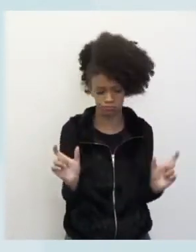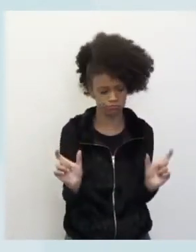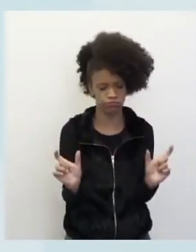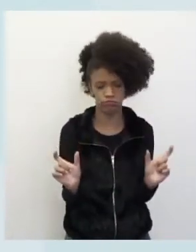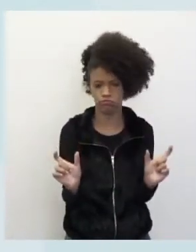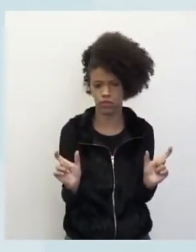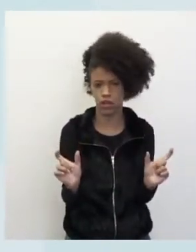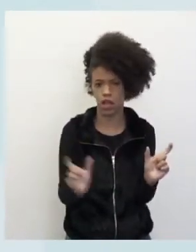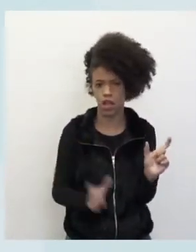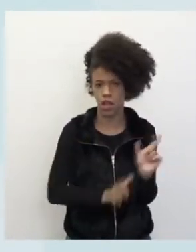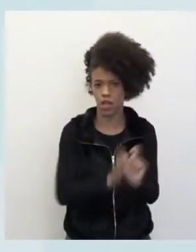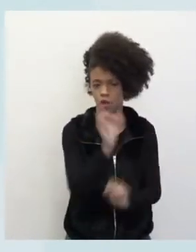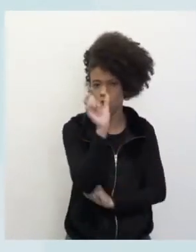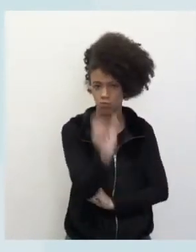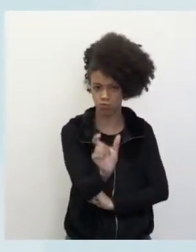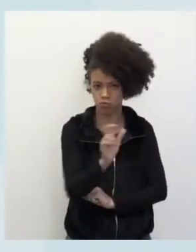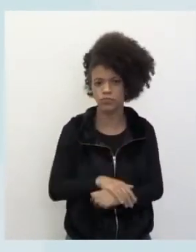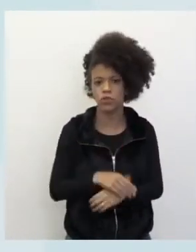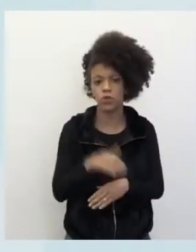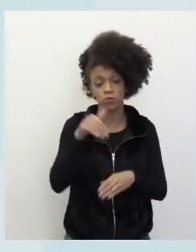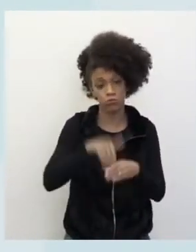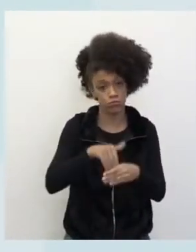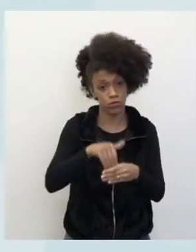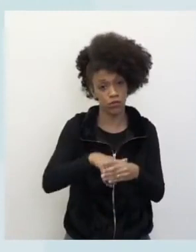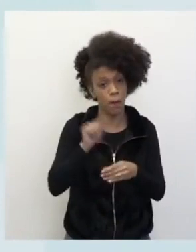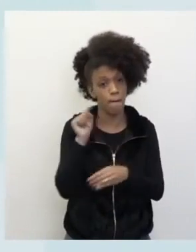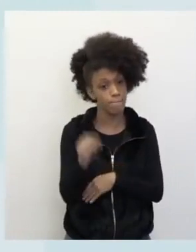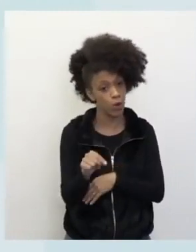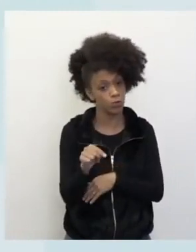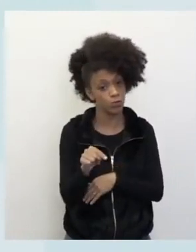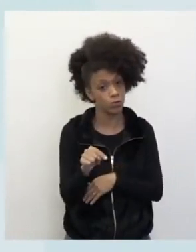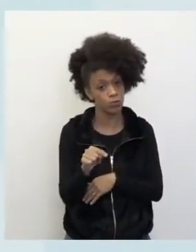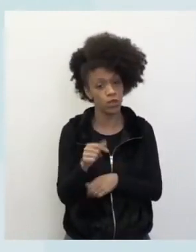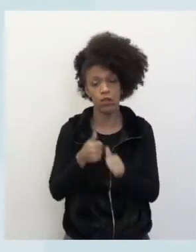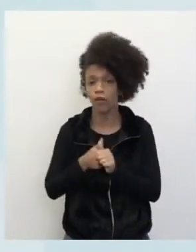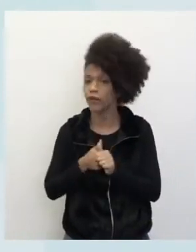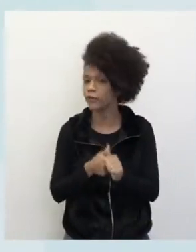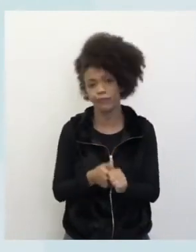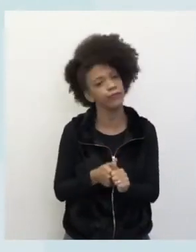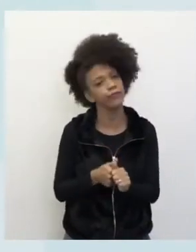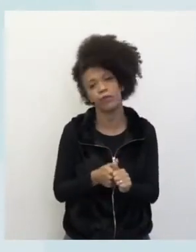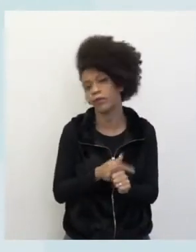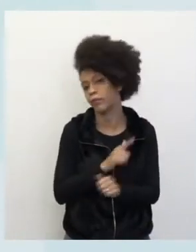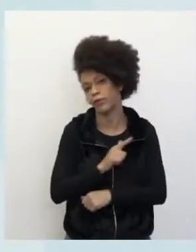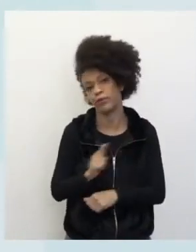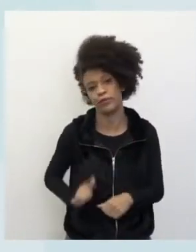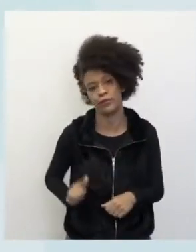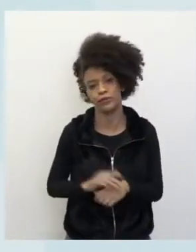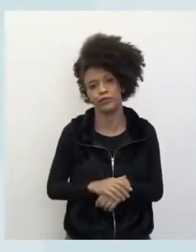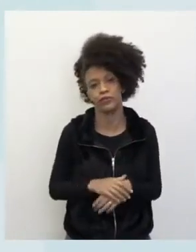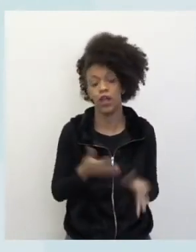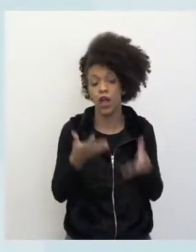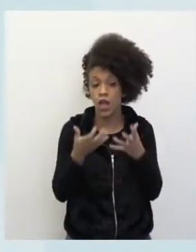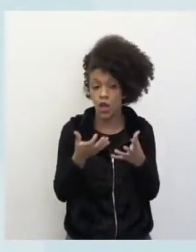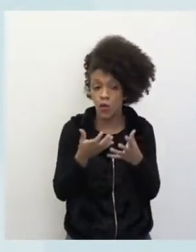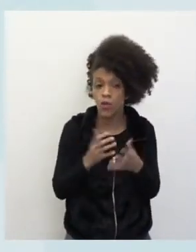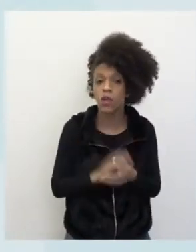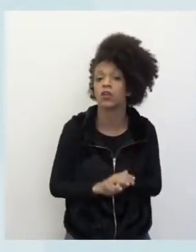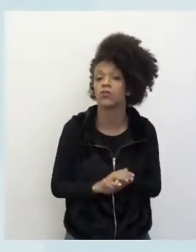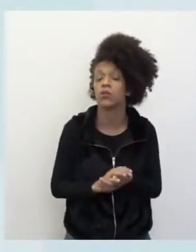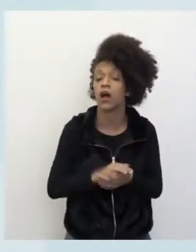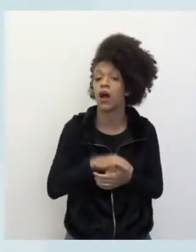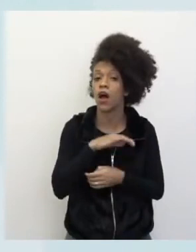duas em uma? O cidadão vota, ponto. Não acompanha o governante, ponto. Eu quero dar valor de